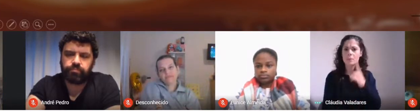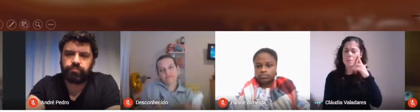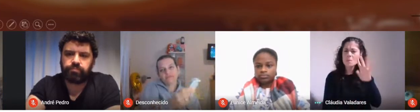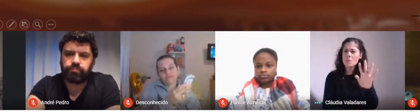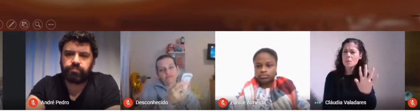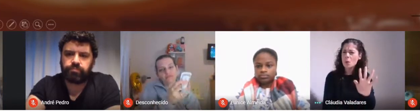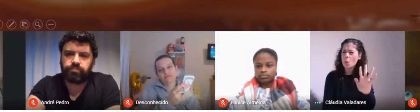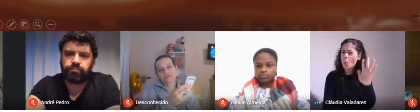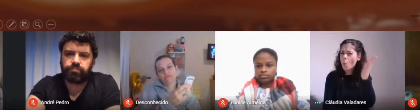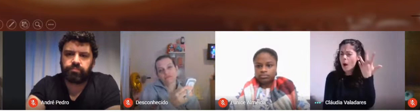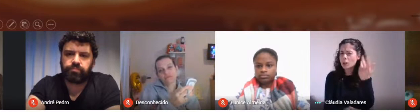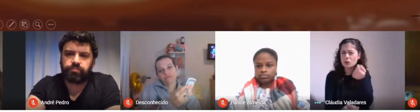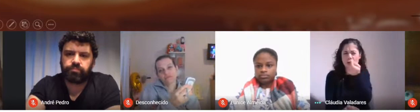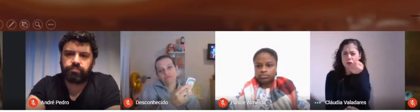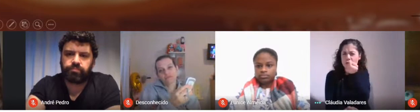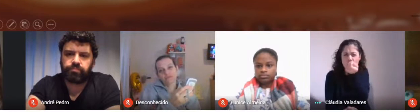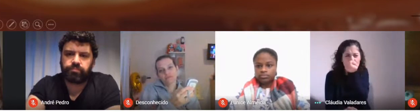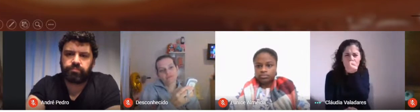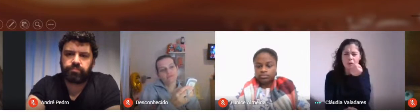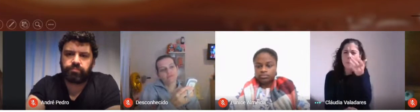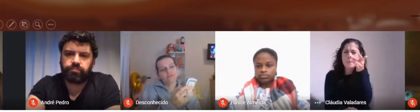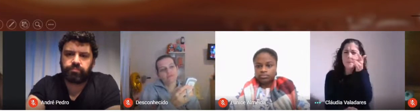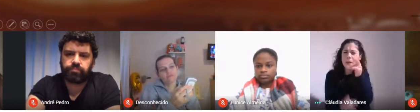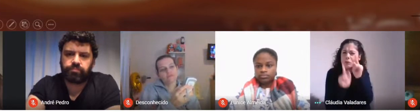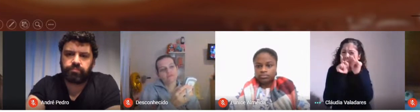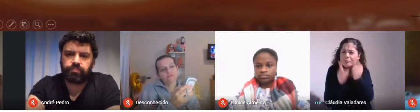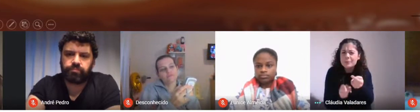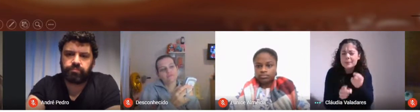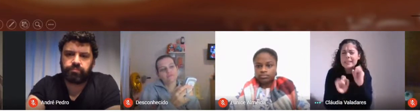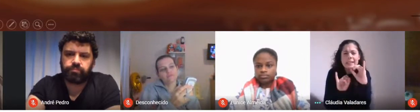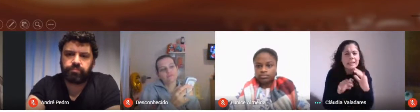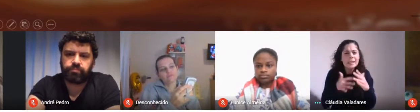Quando existe uma cárie inicial, quando ela está no início,